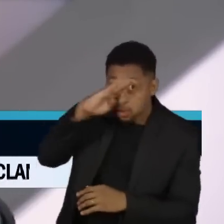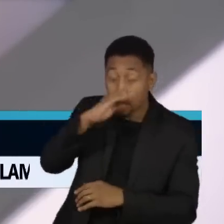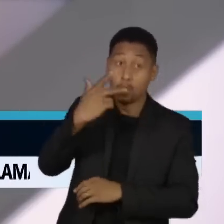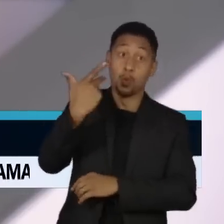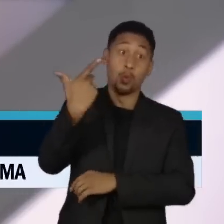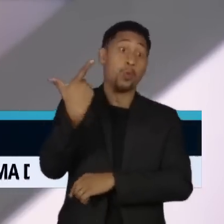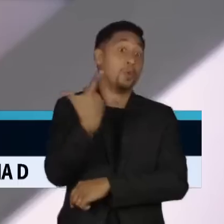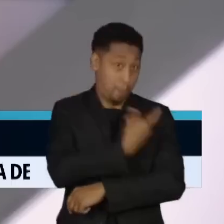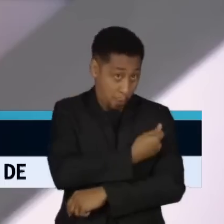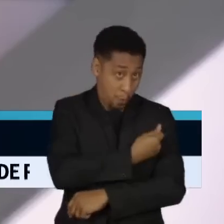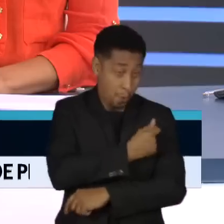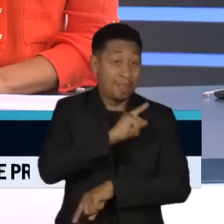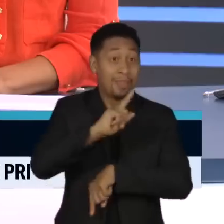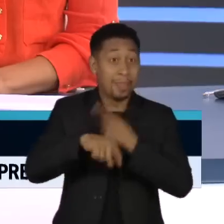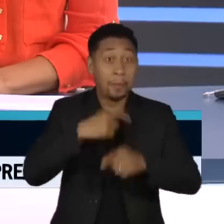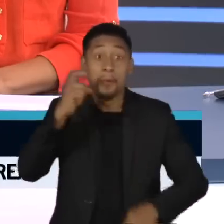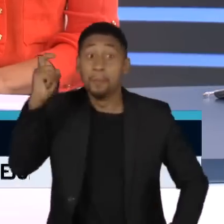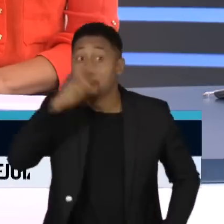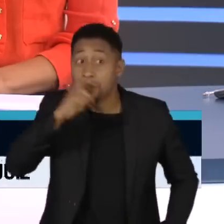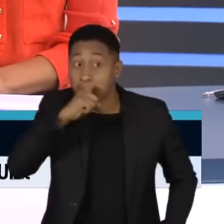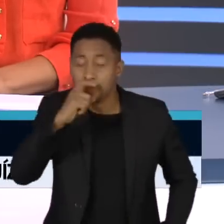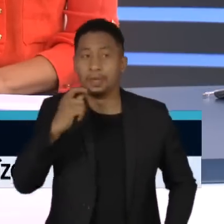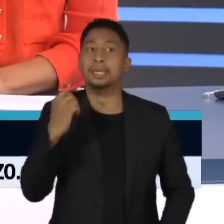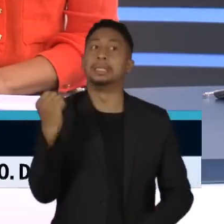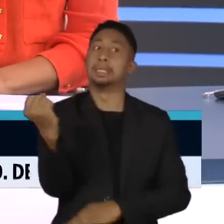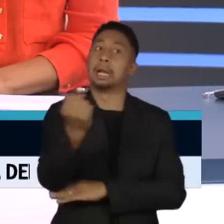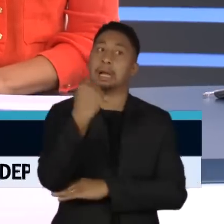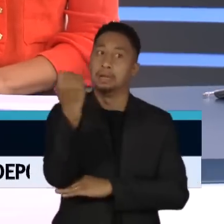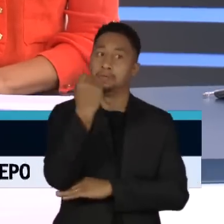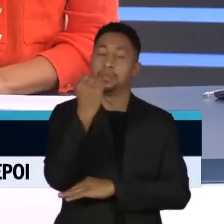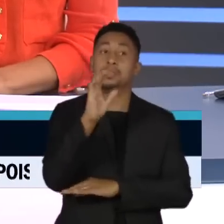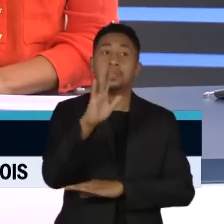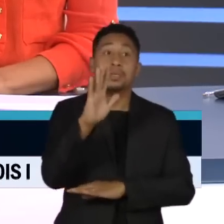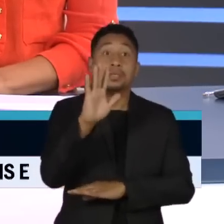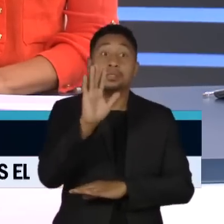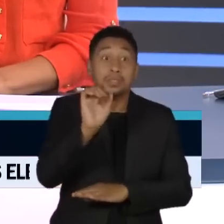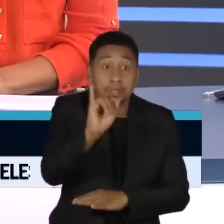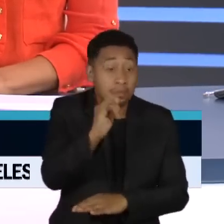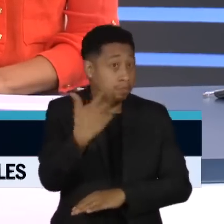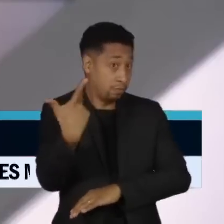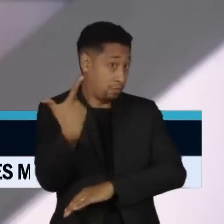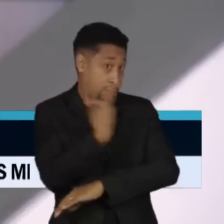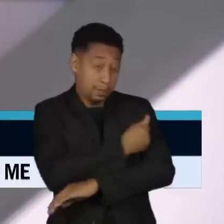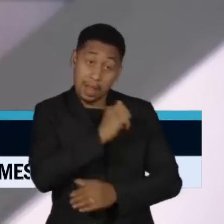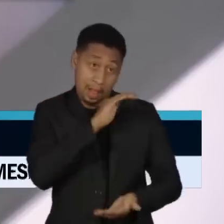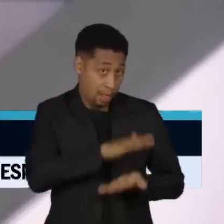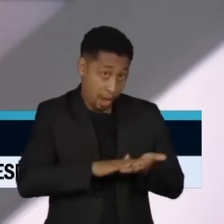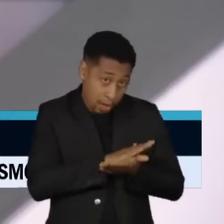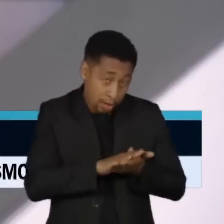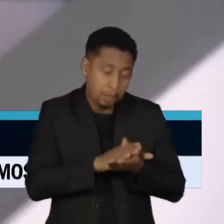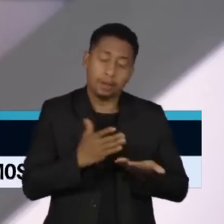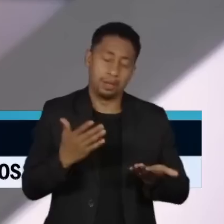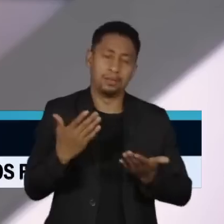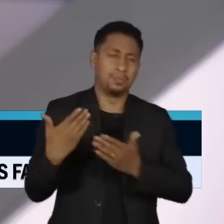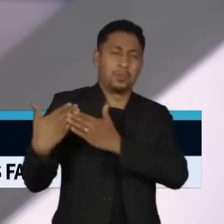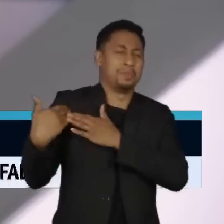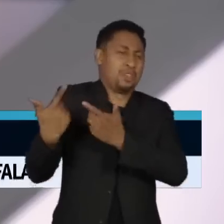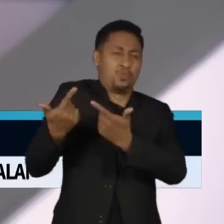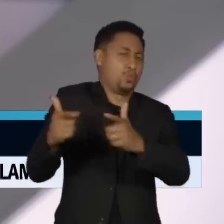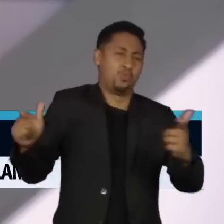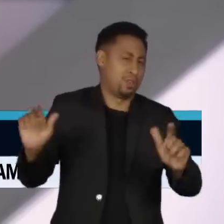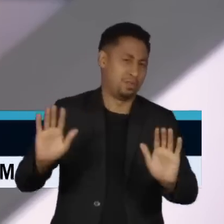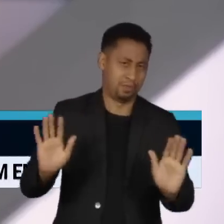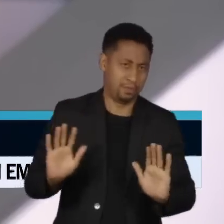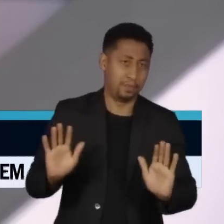mentiu é grave e se ele não tomou tudo que nós sabemos que é uma atitude responsável mas eu acho que olhando